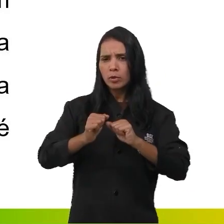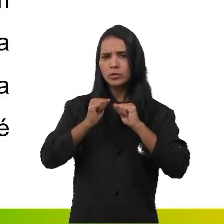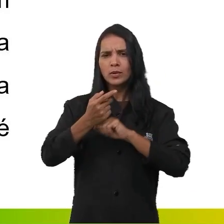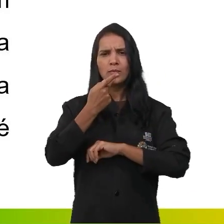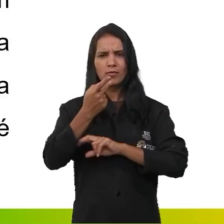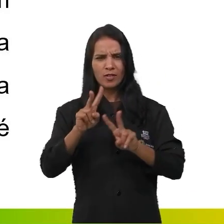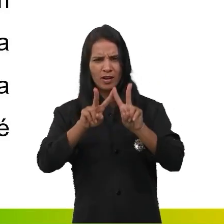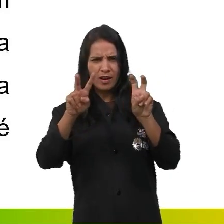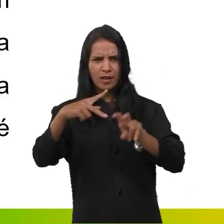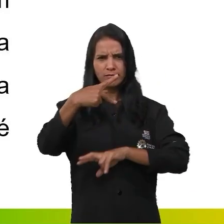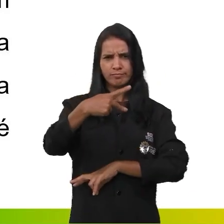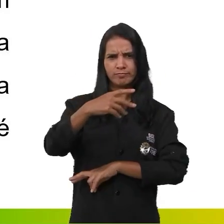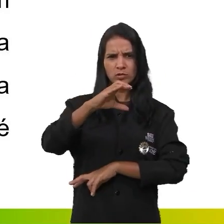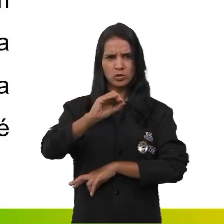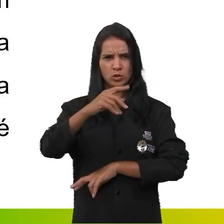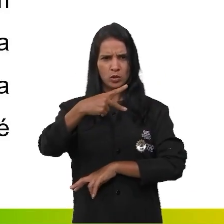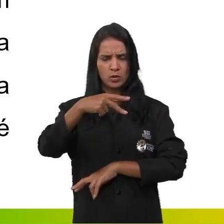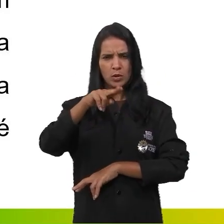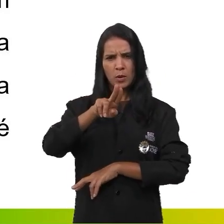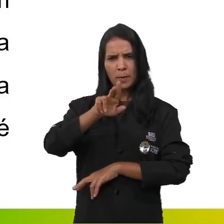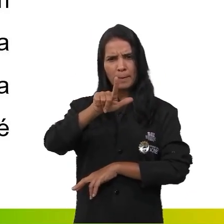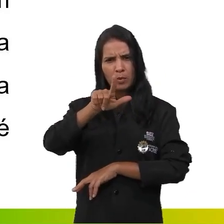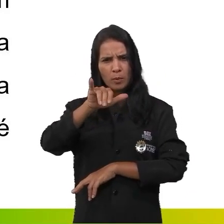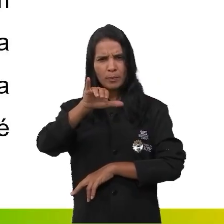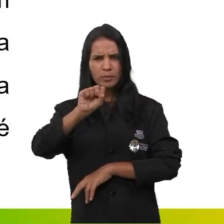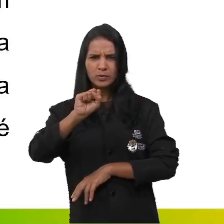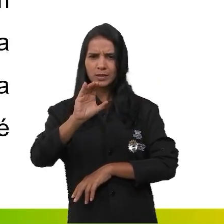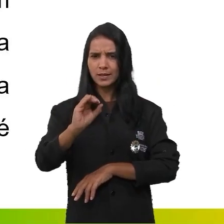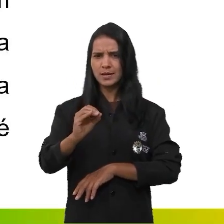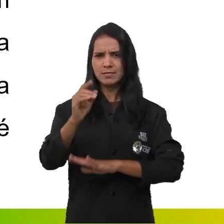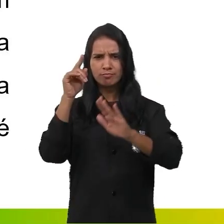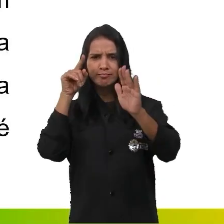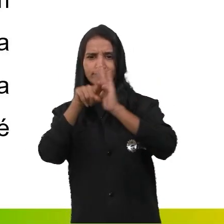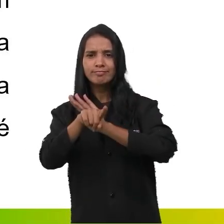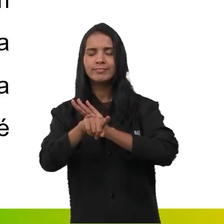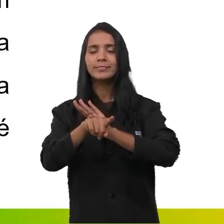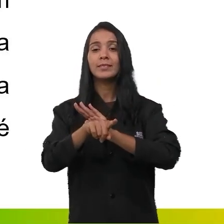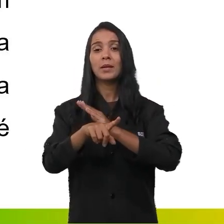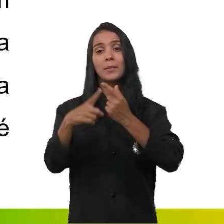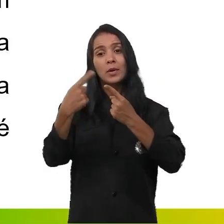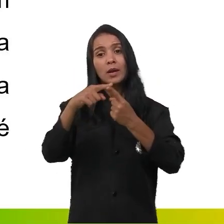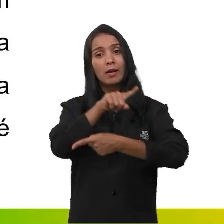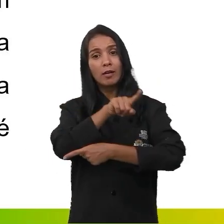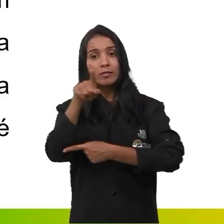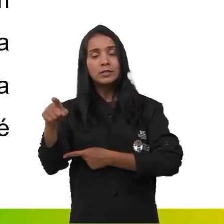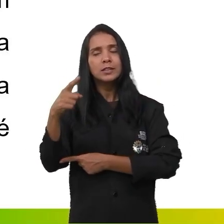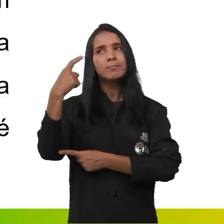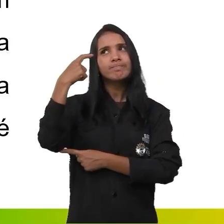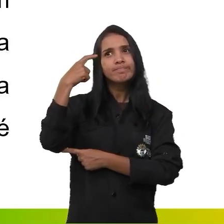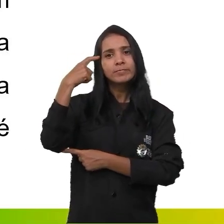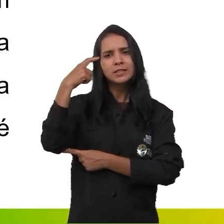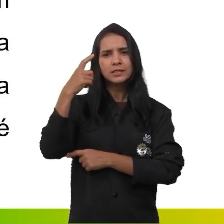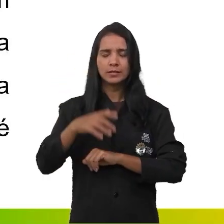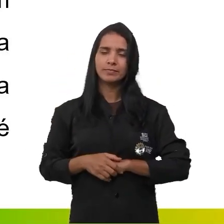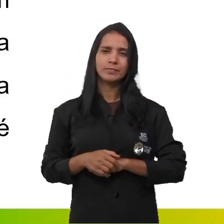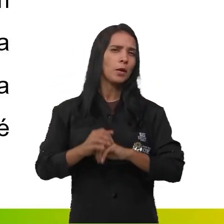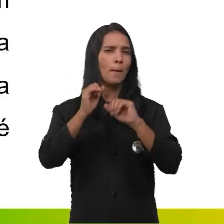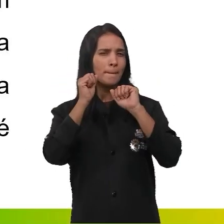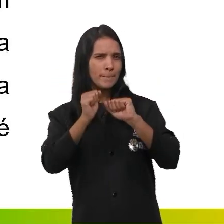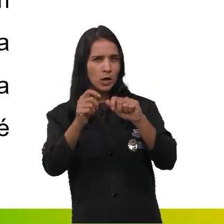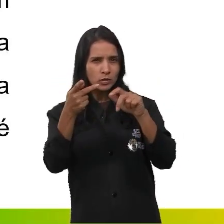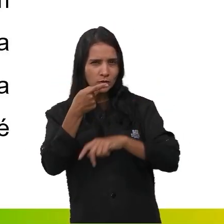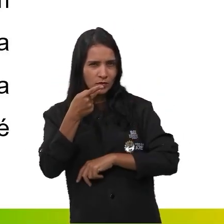hoje. Eu fiz aqui uma pergunta que é para indagar você, estudante. Será que a gente pode falar